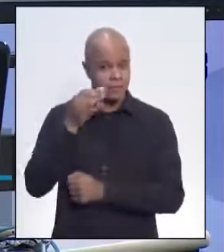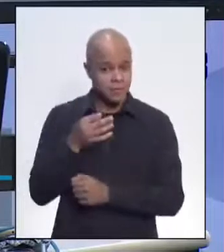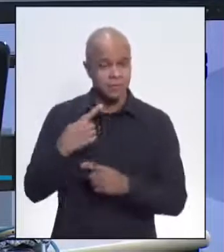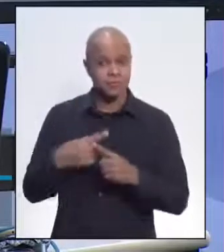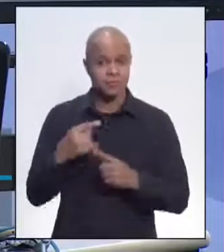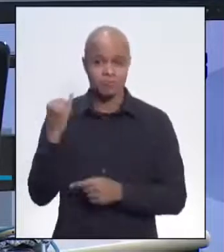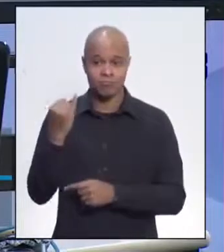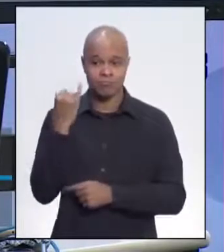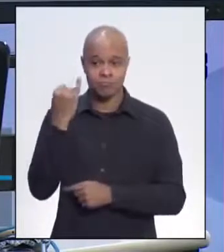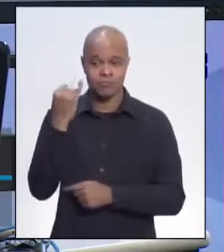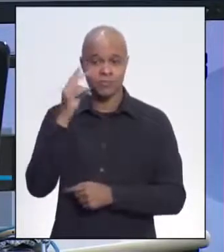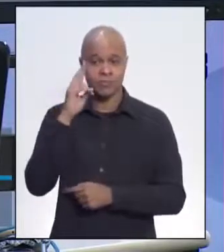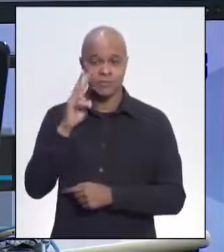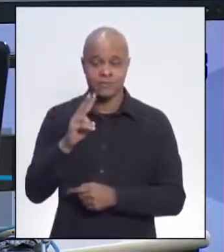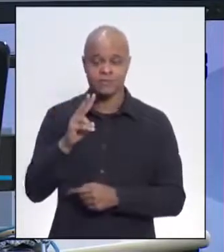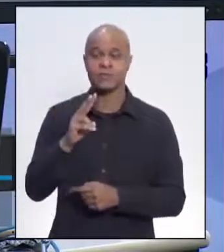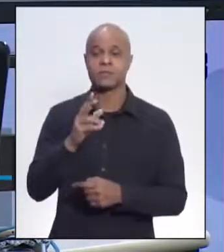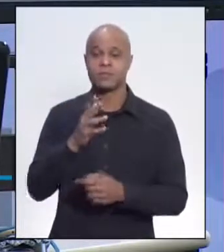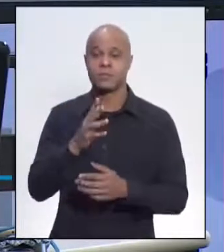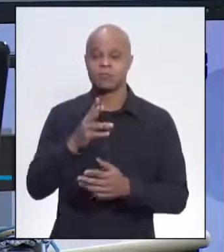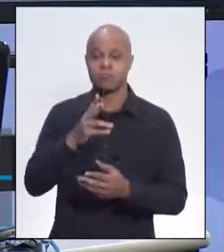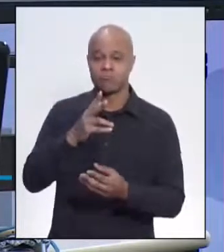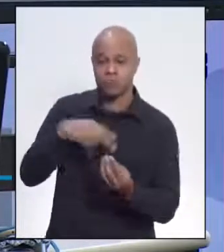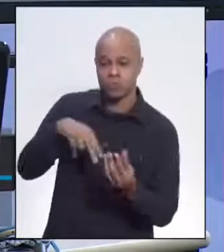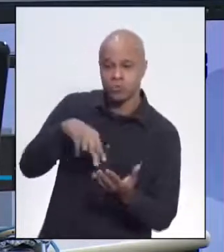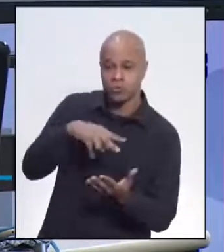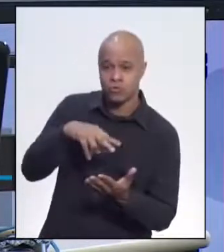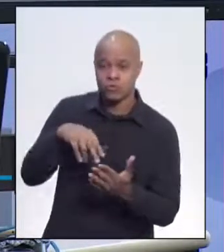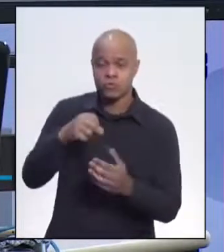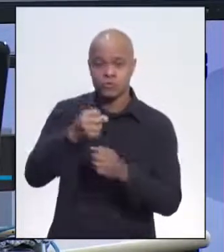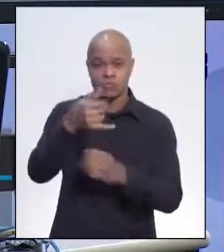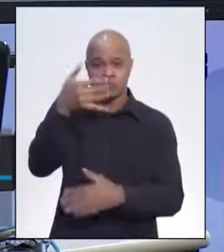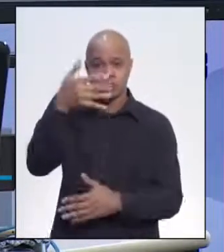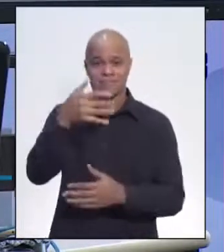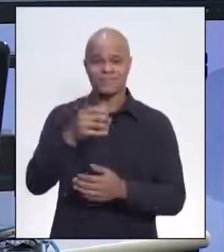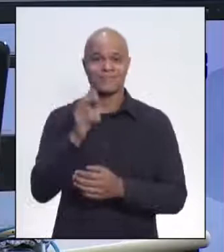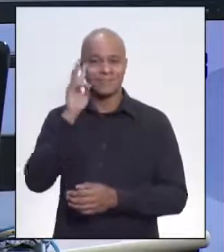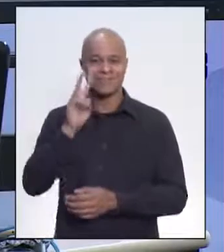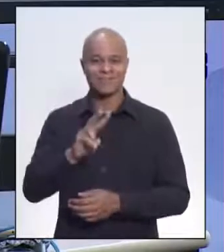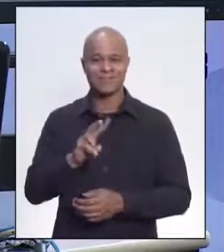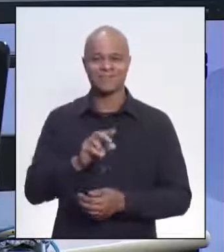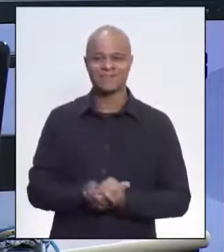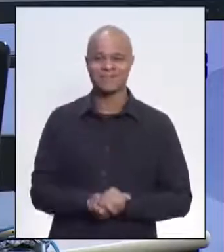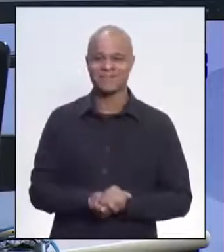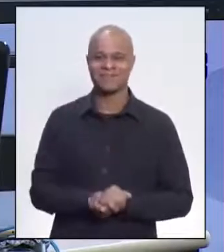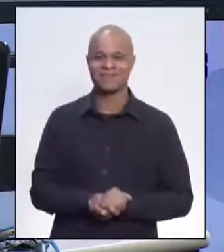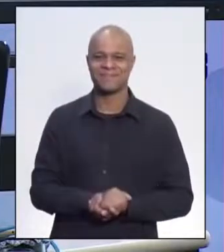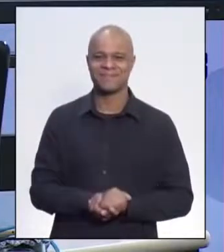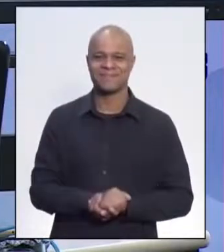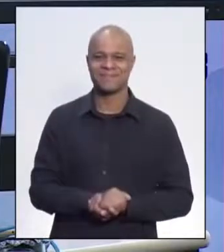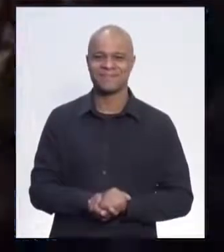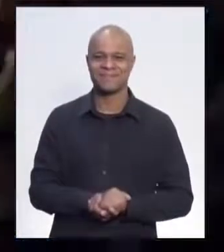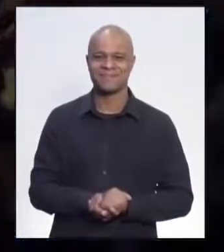novamente nos fatores do movimento para a gente conversar no chat depois. Espero que vocês gostem.